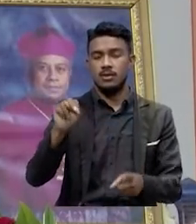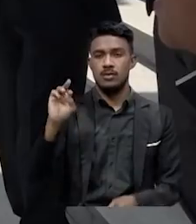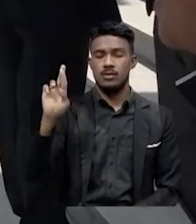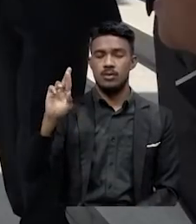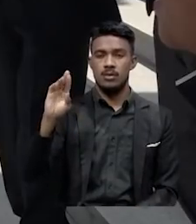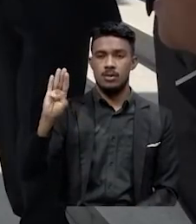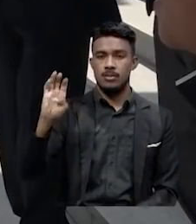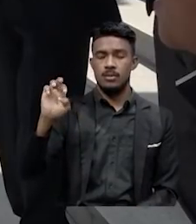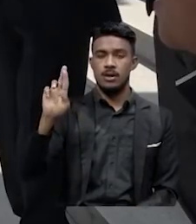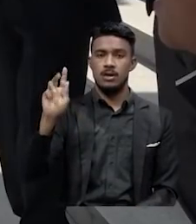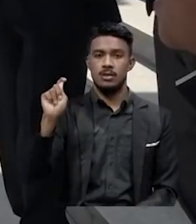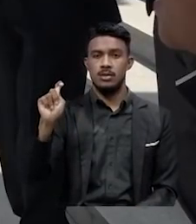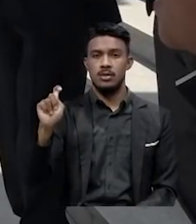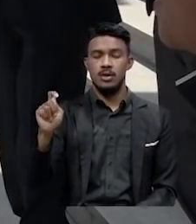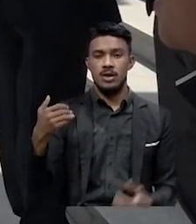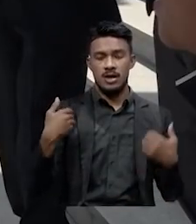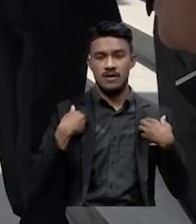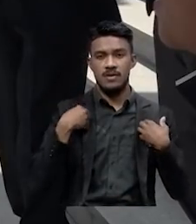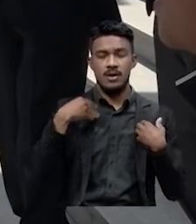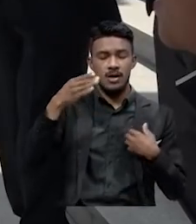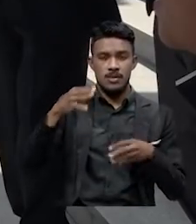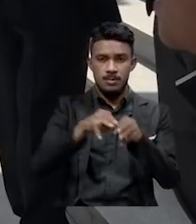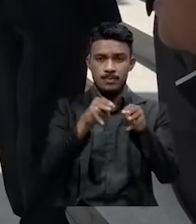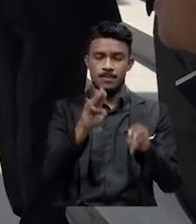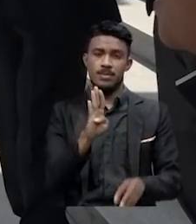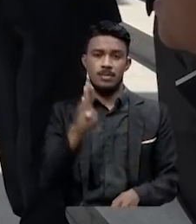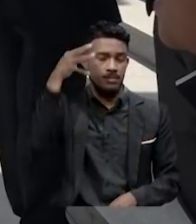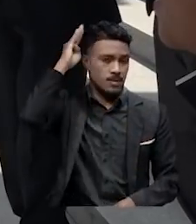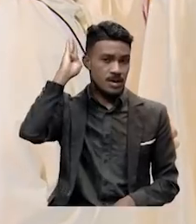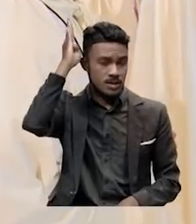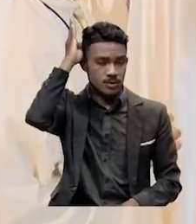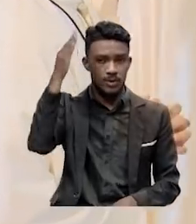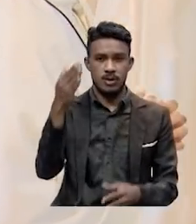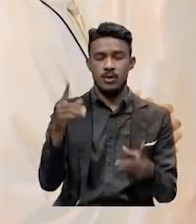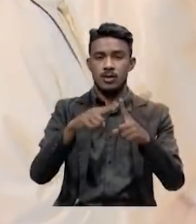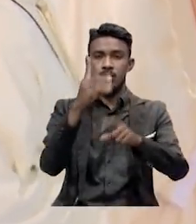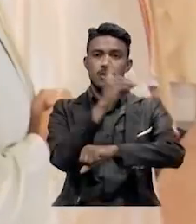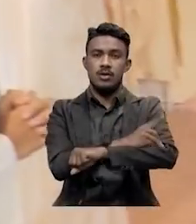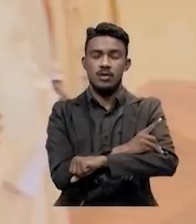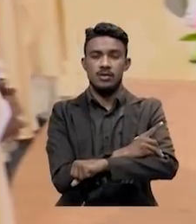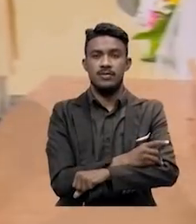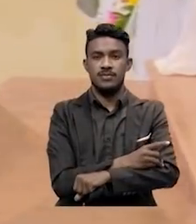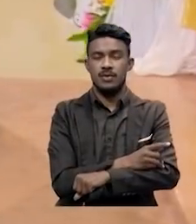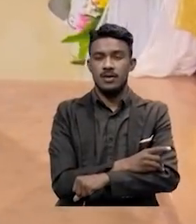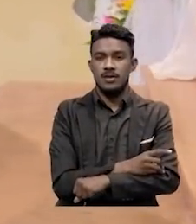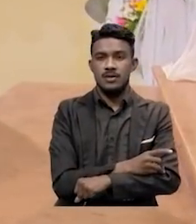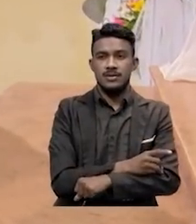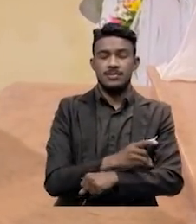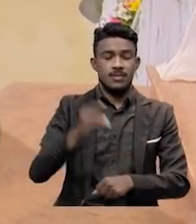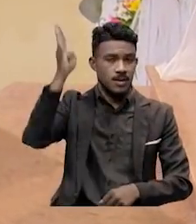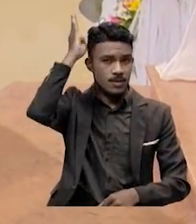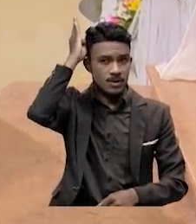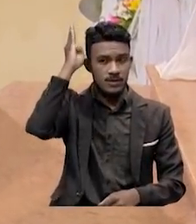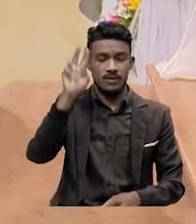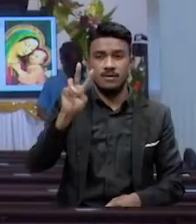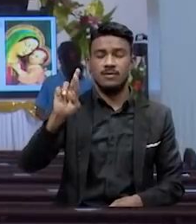Amaral sai Bispo Diocese Maliana Toohin Lorong. Dom Virgílio do Carmo da Silva SDB, mai